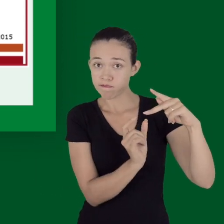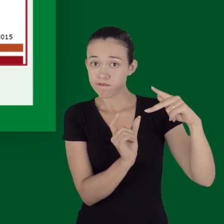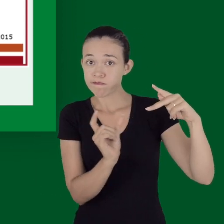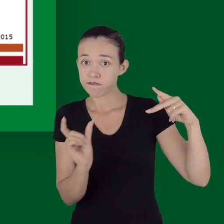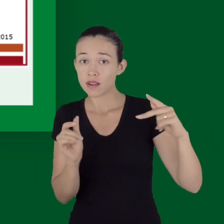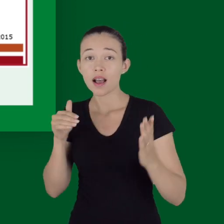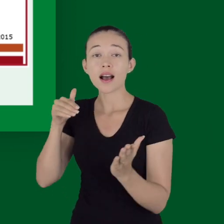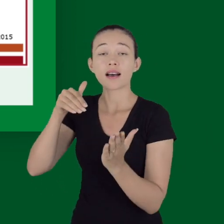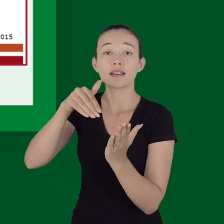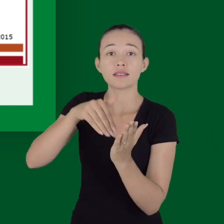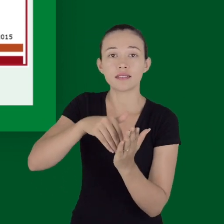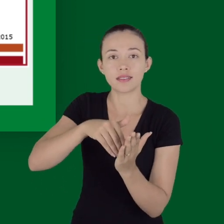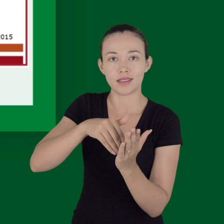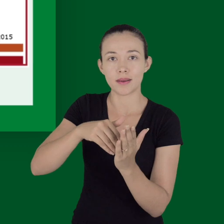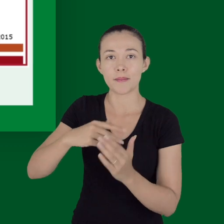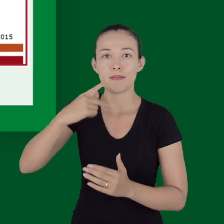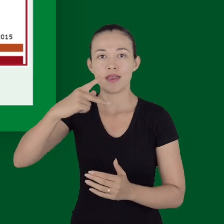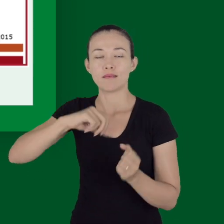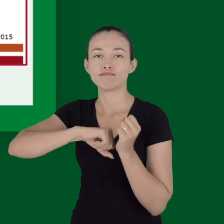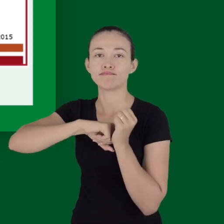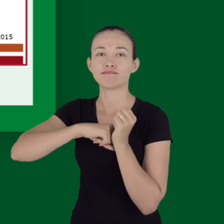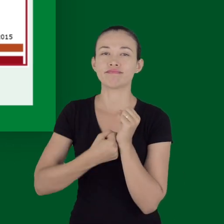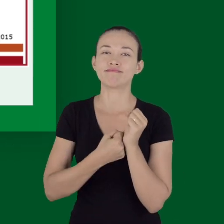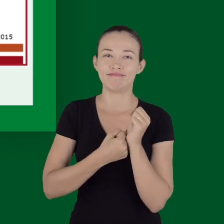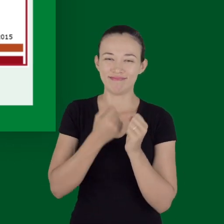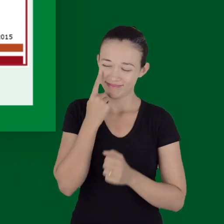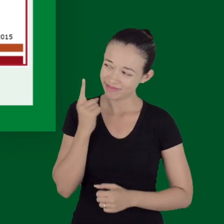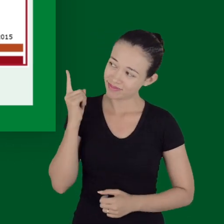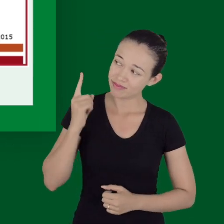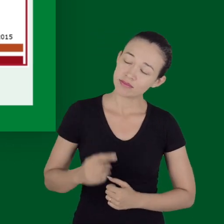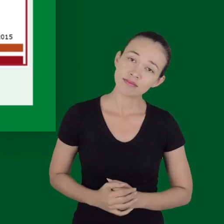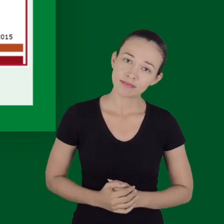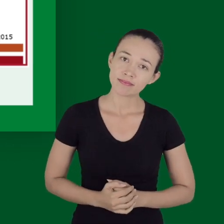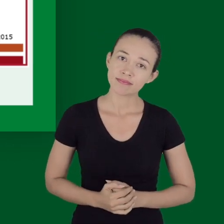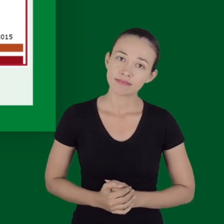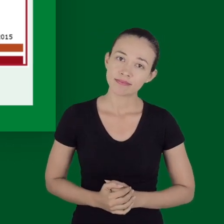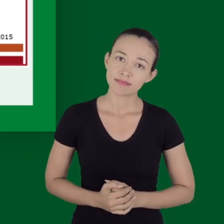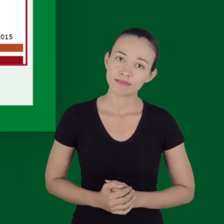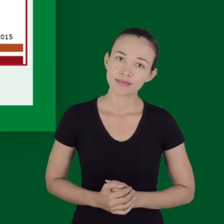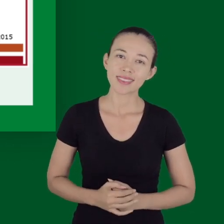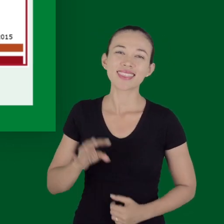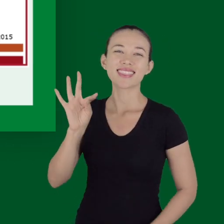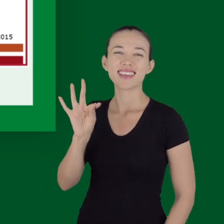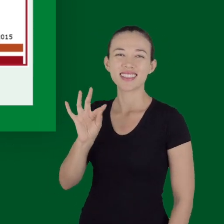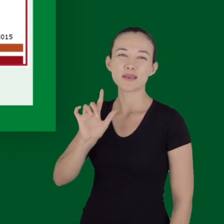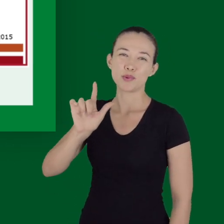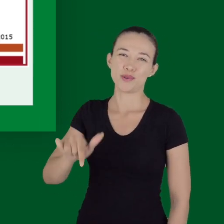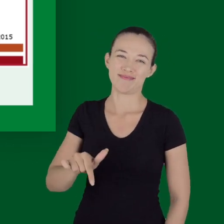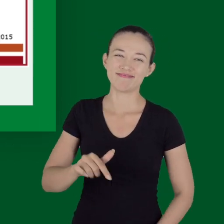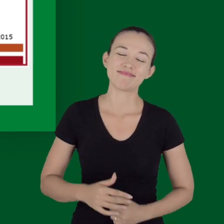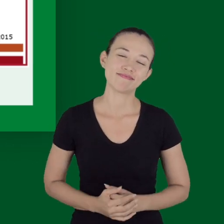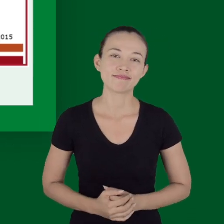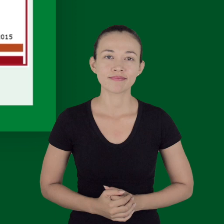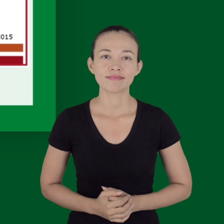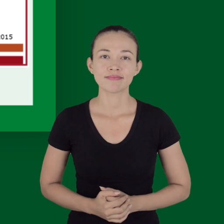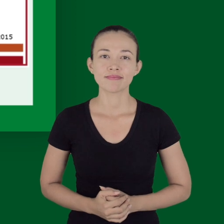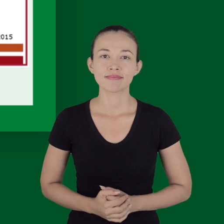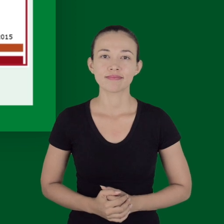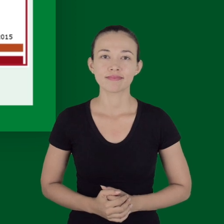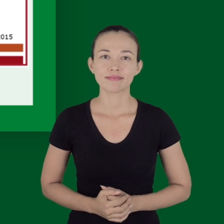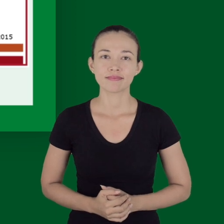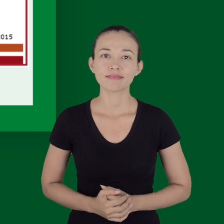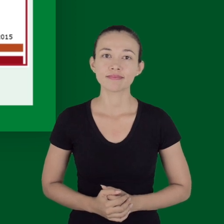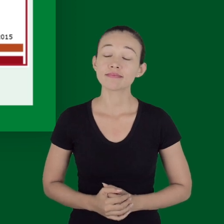6 quadradinhos, ele vai alargando até a gente encontrar uma P bloqueada, né? que até tá depois da onda T ali no